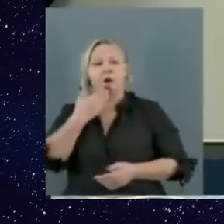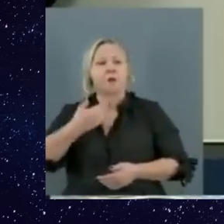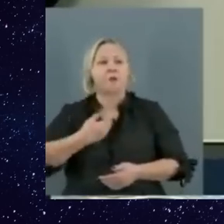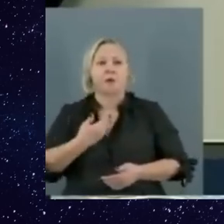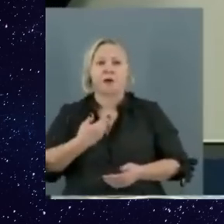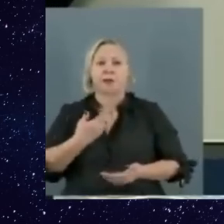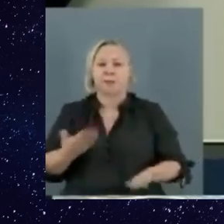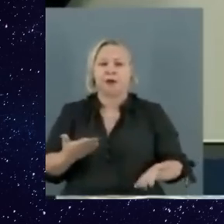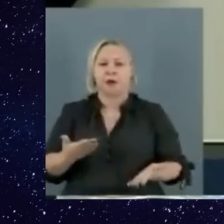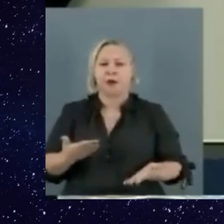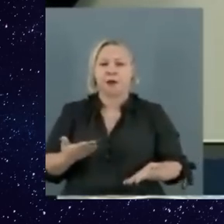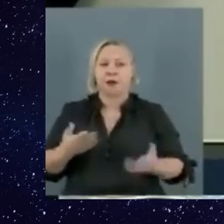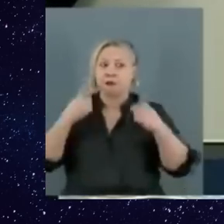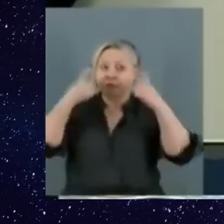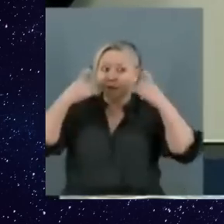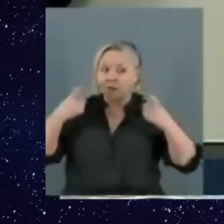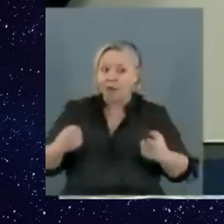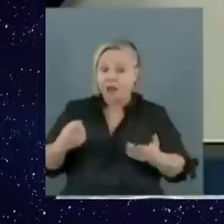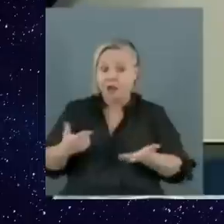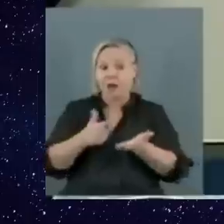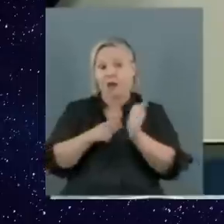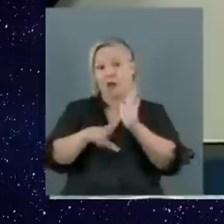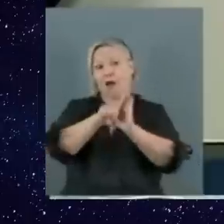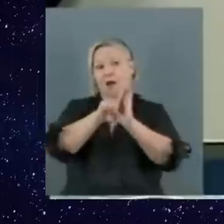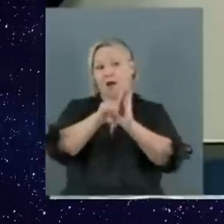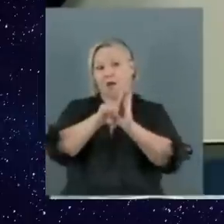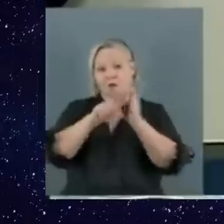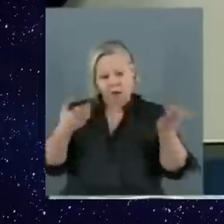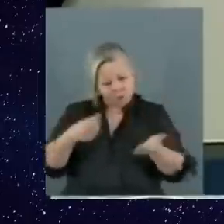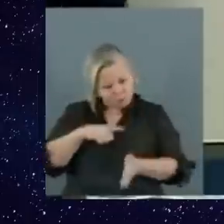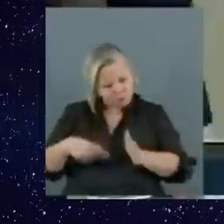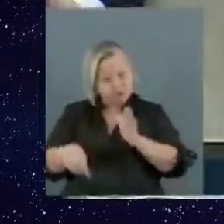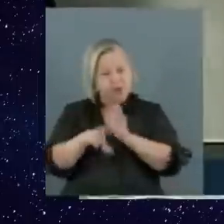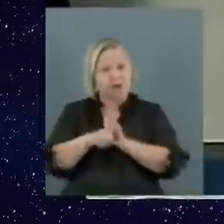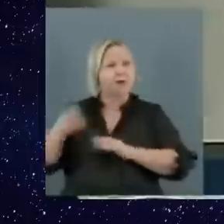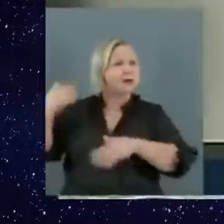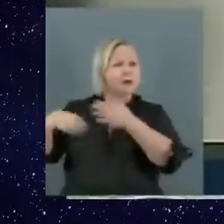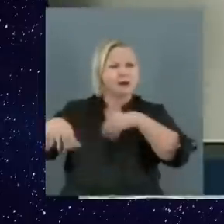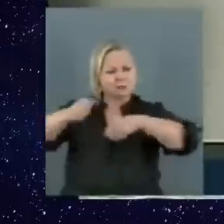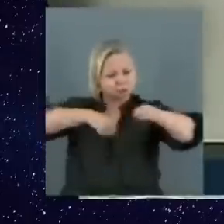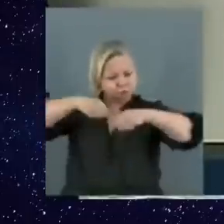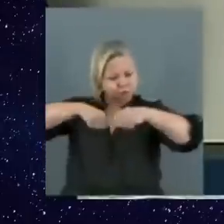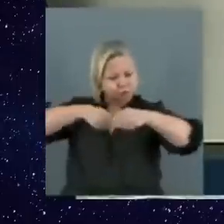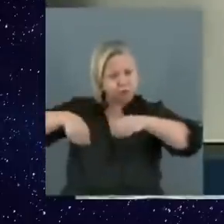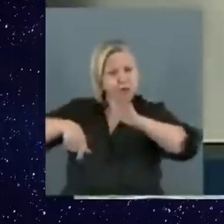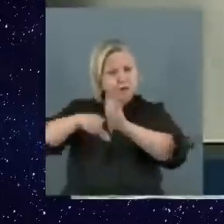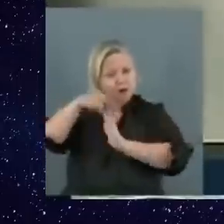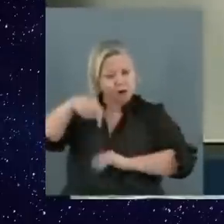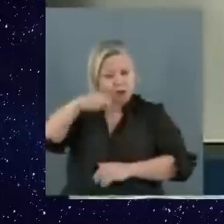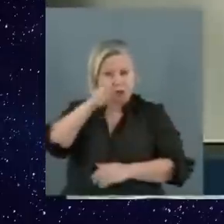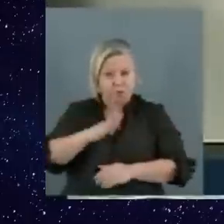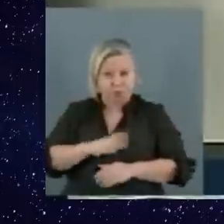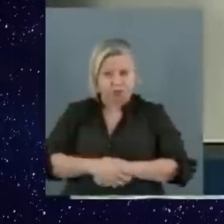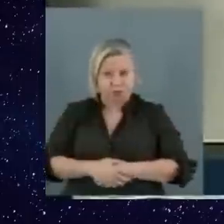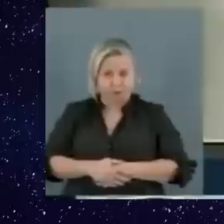lei. Nós somos um governo da lei. Foi isso o tempo que se rasgava a lei, que se jogava a lei fora no Brasil. O senhor me